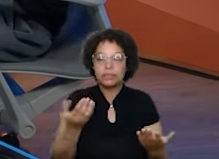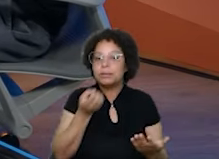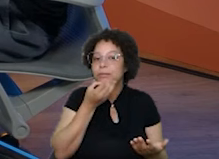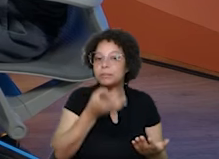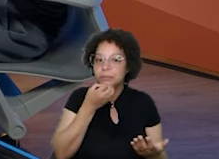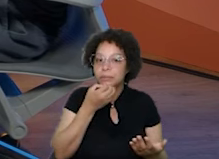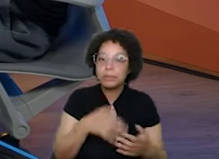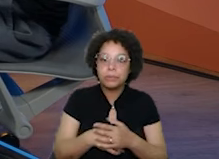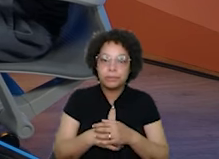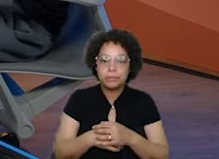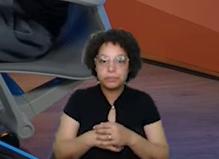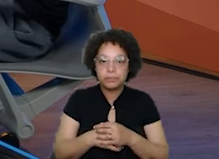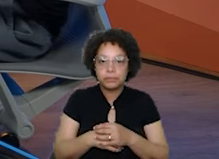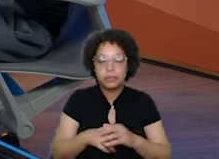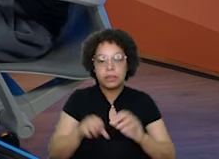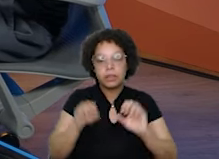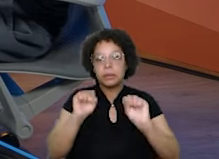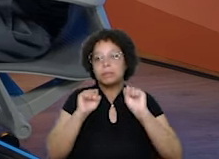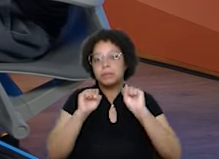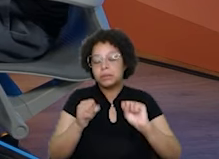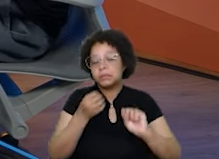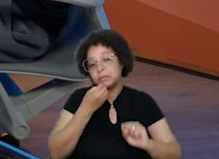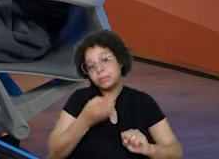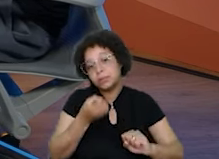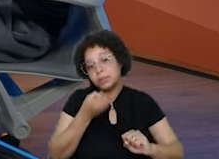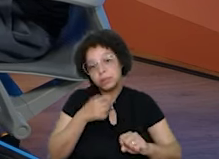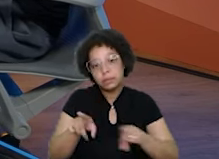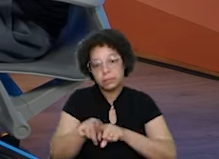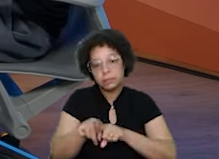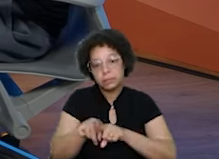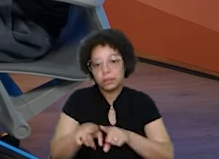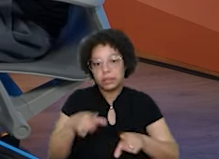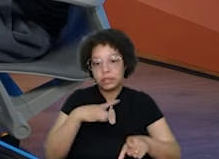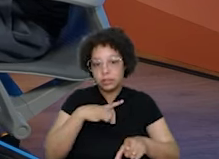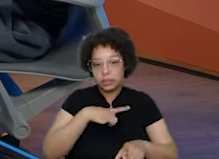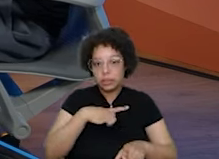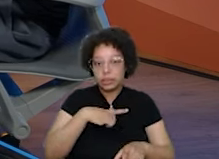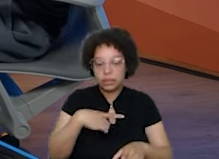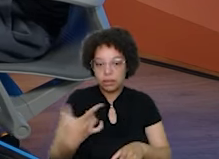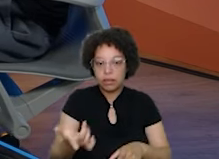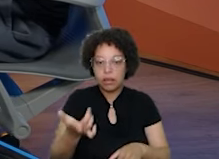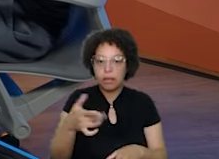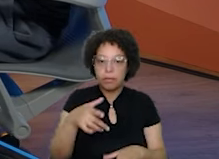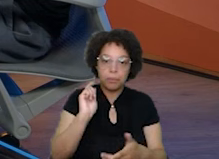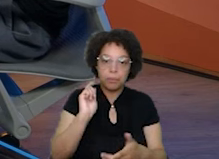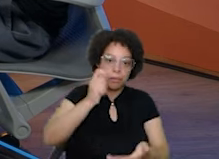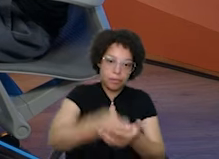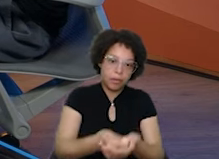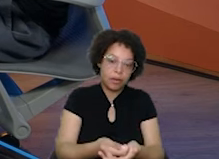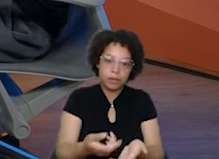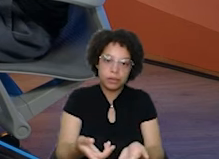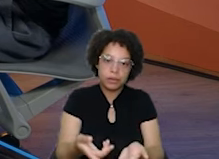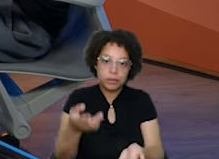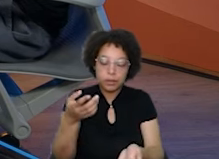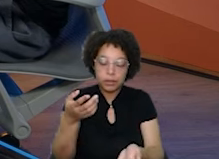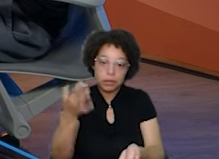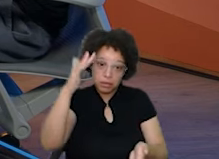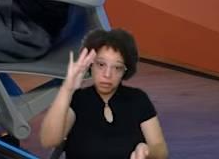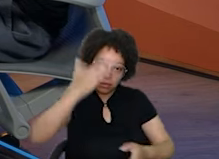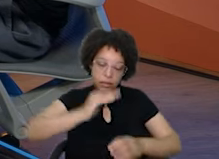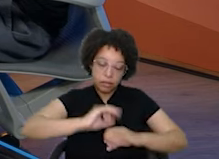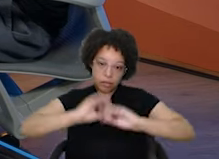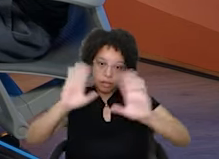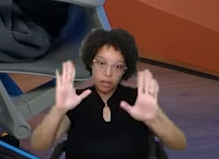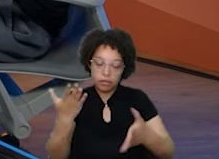como pode ser muito interessante também o você usar o tráfego pago trabalhar reconhecimento de marca às vezes você tem uma